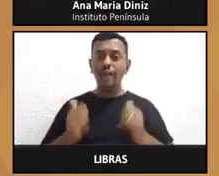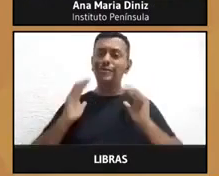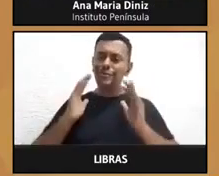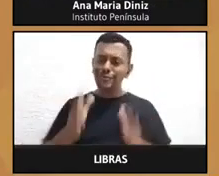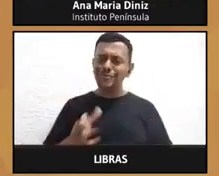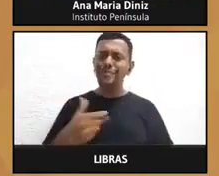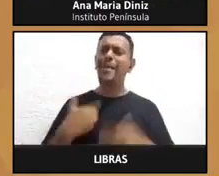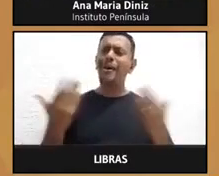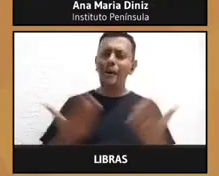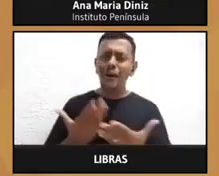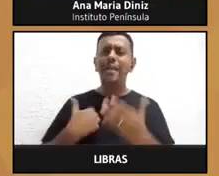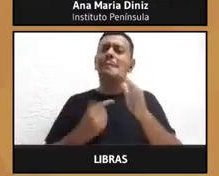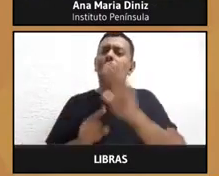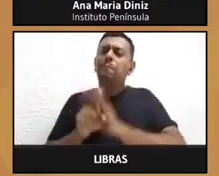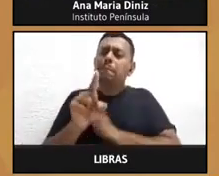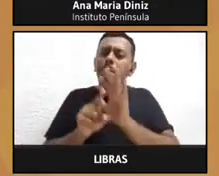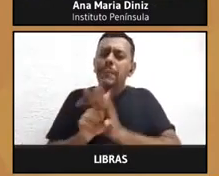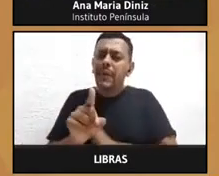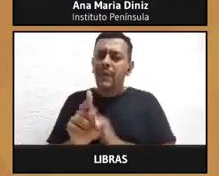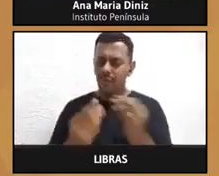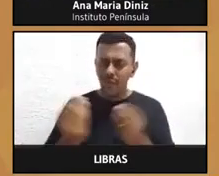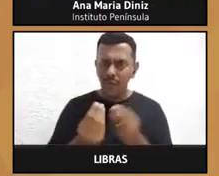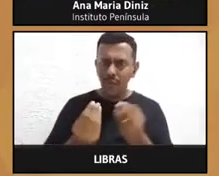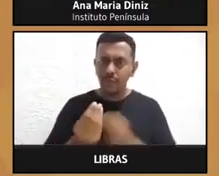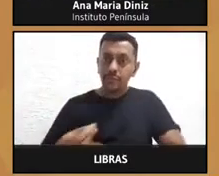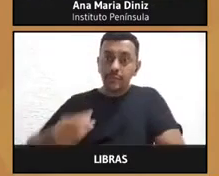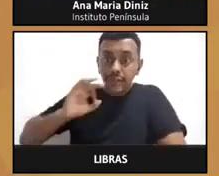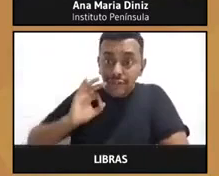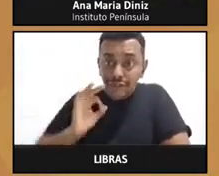de educação nós queremos dar aos